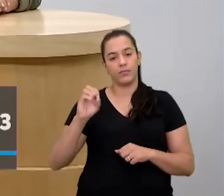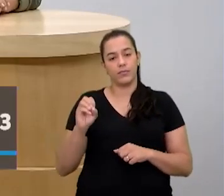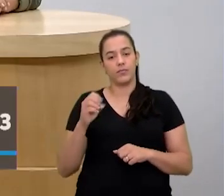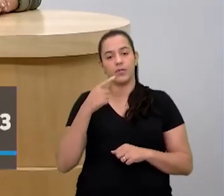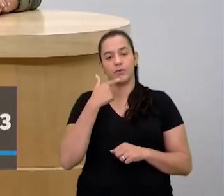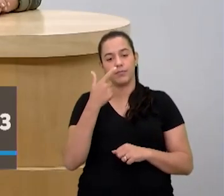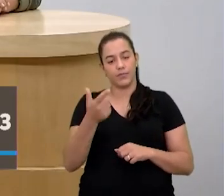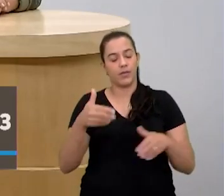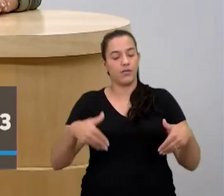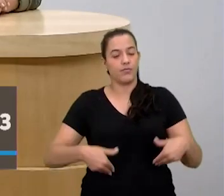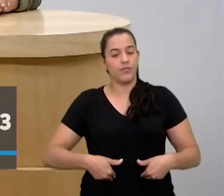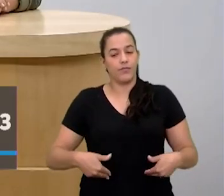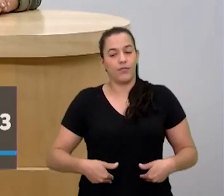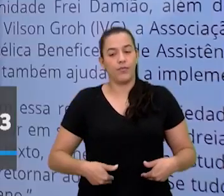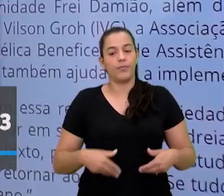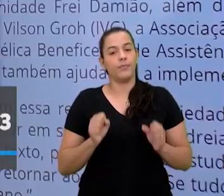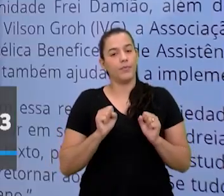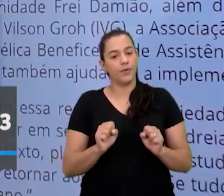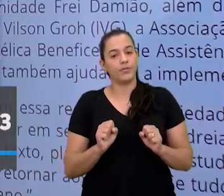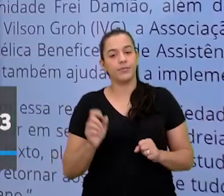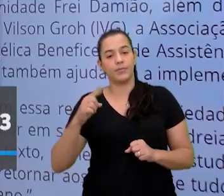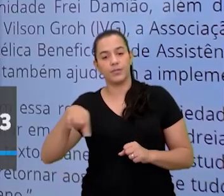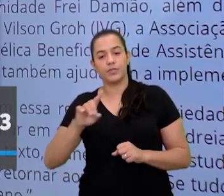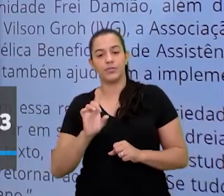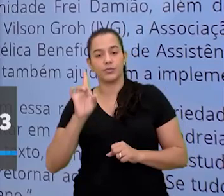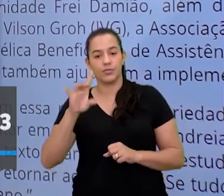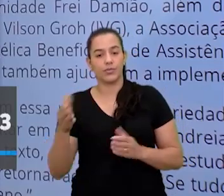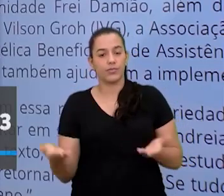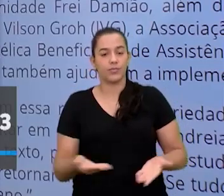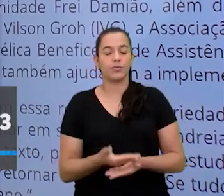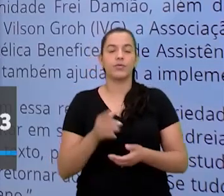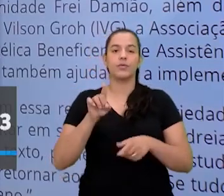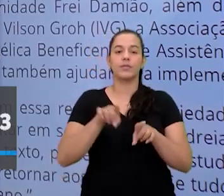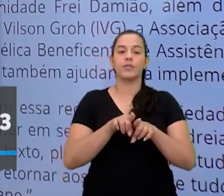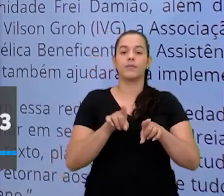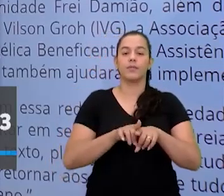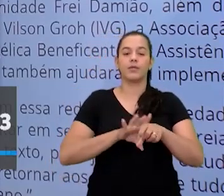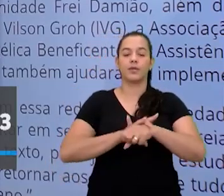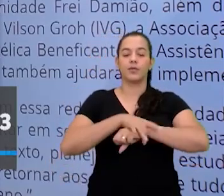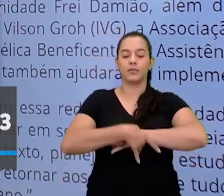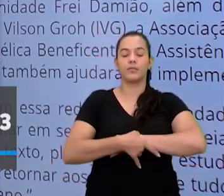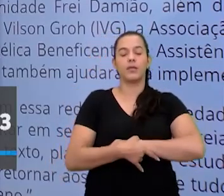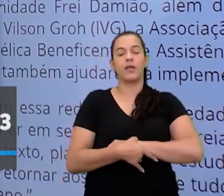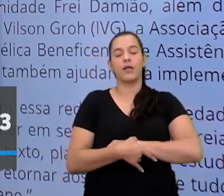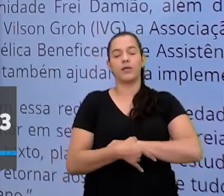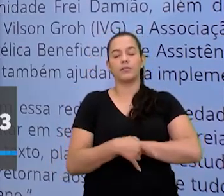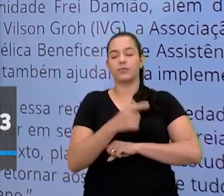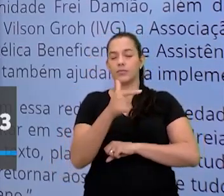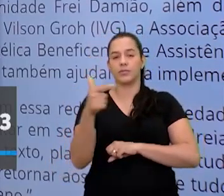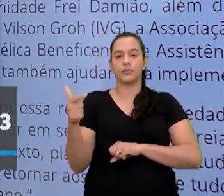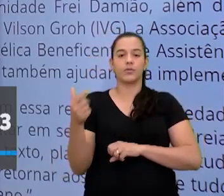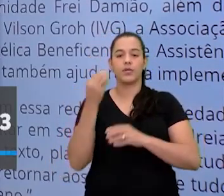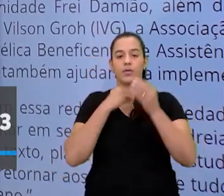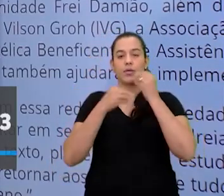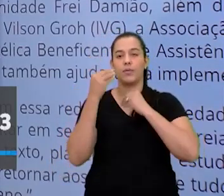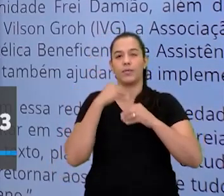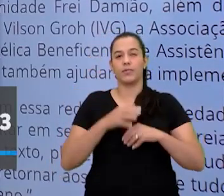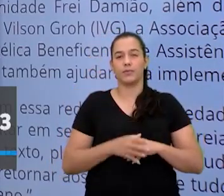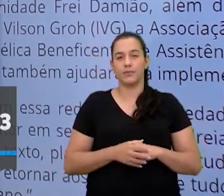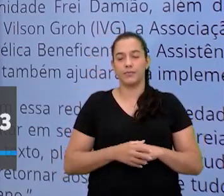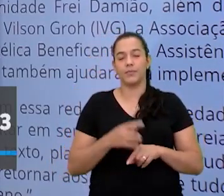fome, mas a gente fala hoje não apenas fome, fala de insegurança alimentar. Por que é insegurança alimentar? Porque tem pessoas